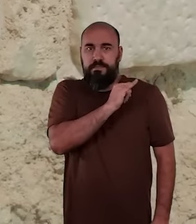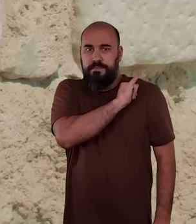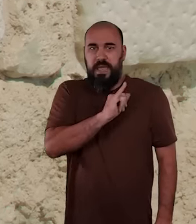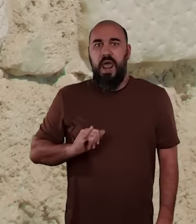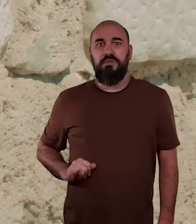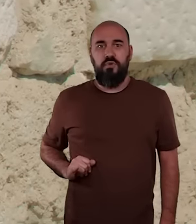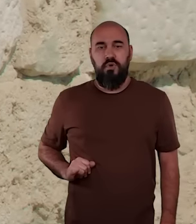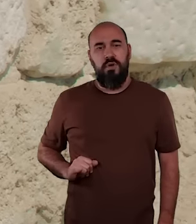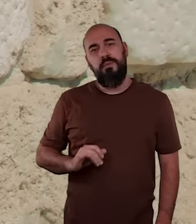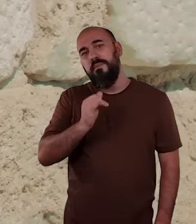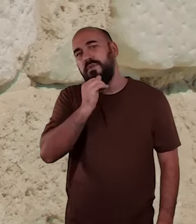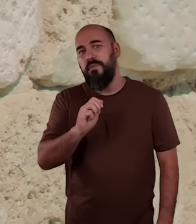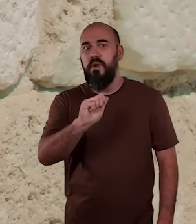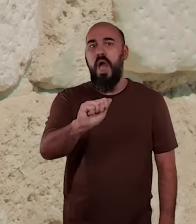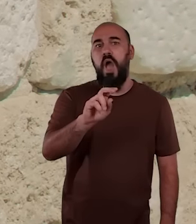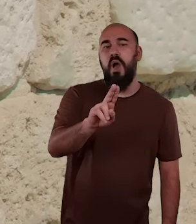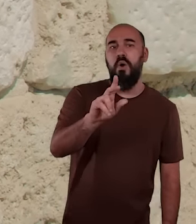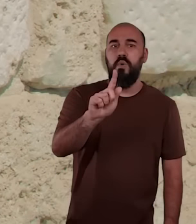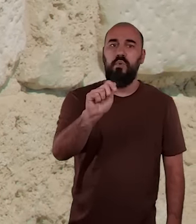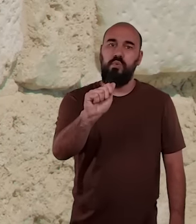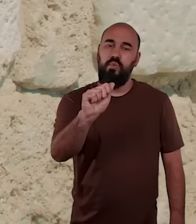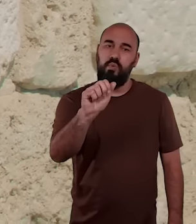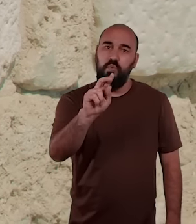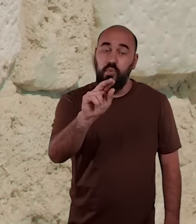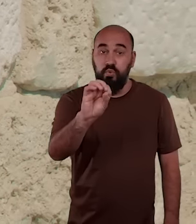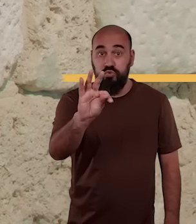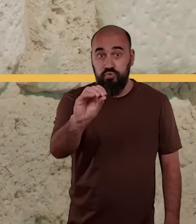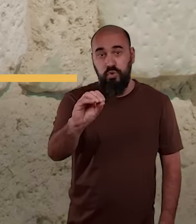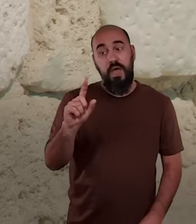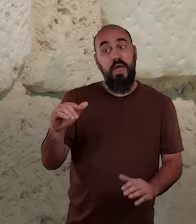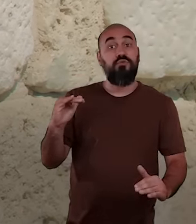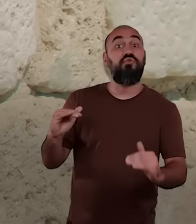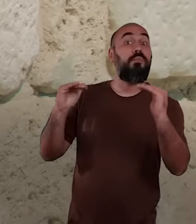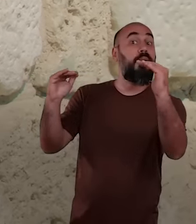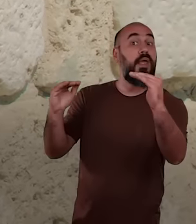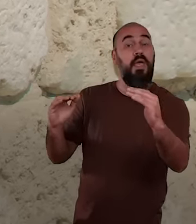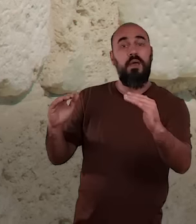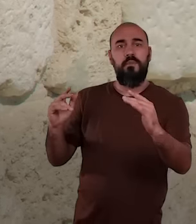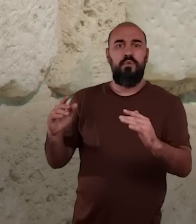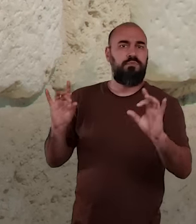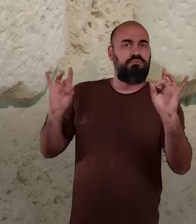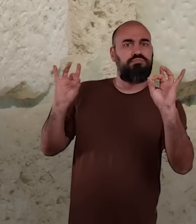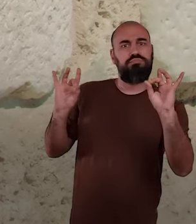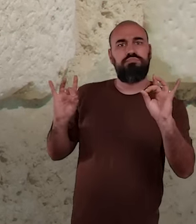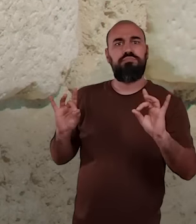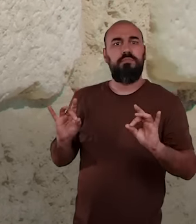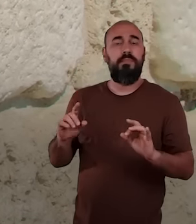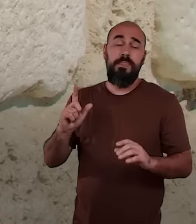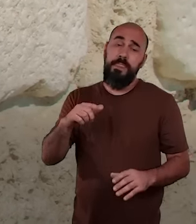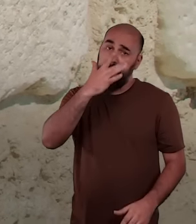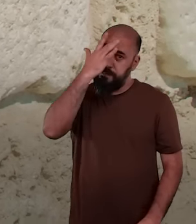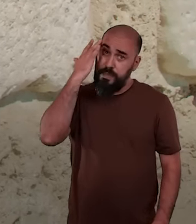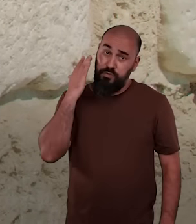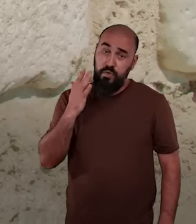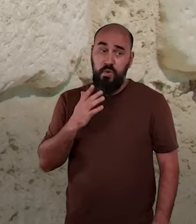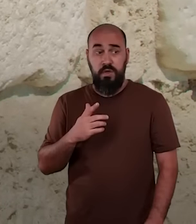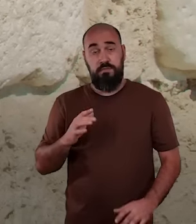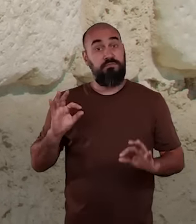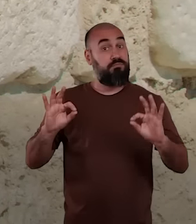o Augusto, aquele que é supremo, que é sublime, que está acima de todos. Ou seja, alguém que veio aqui, que